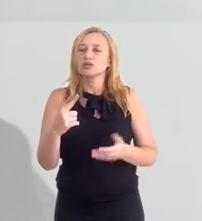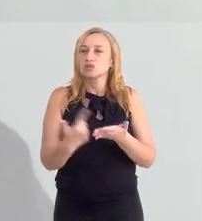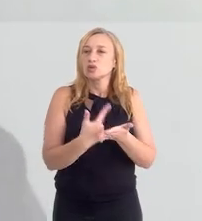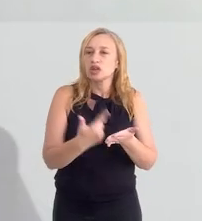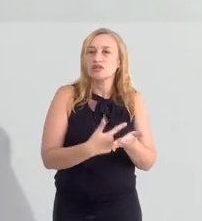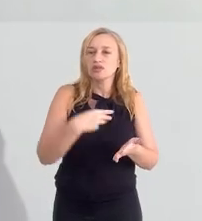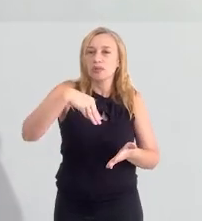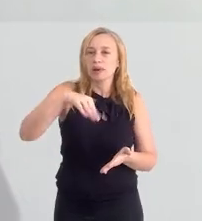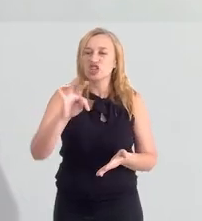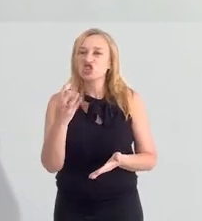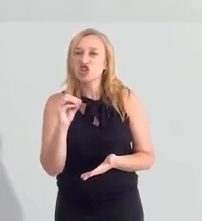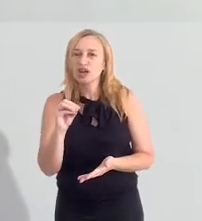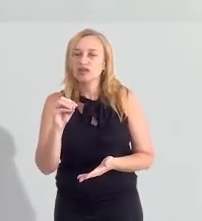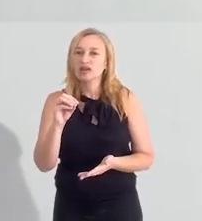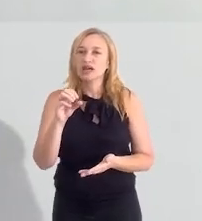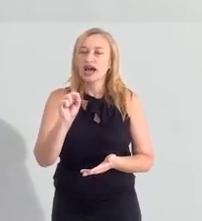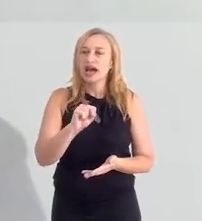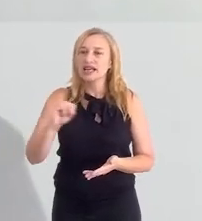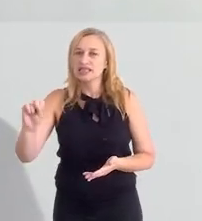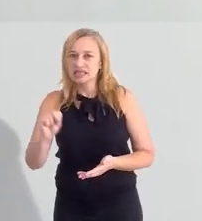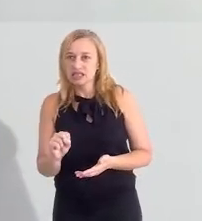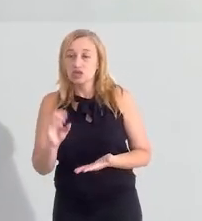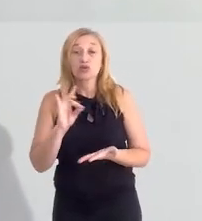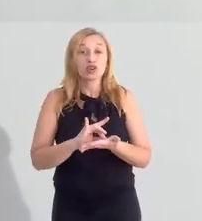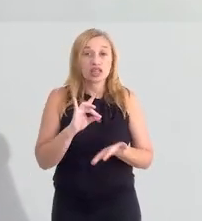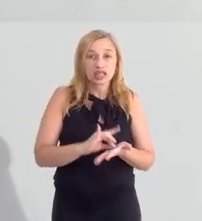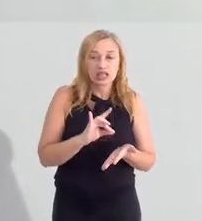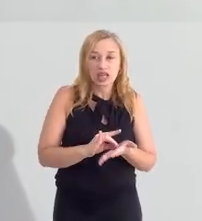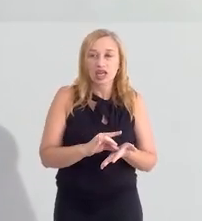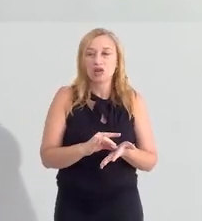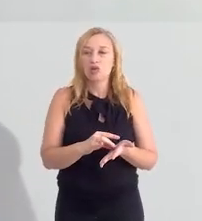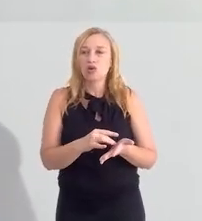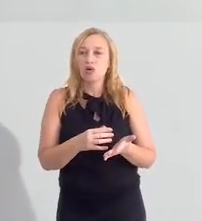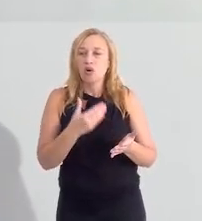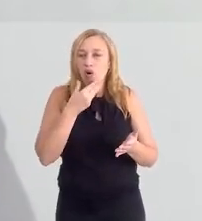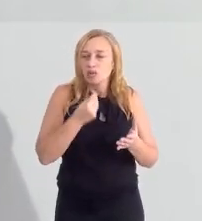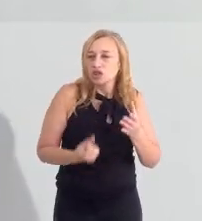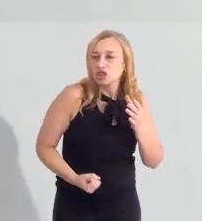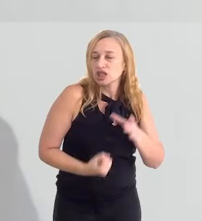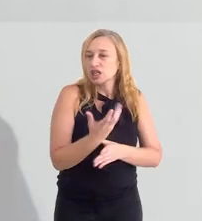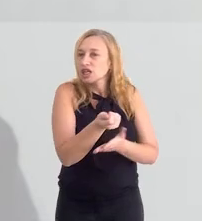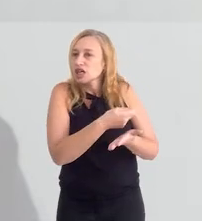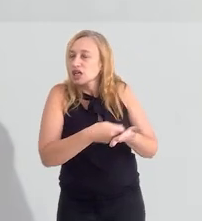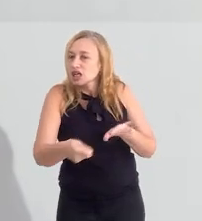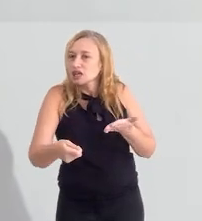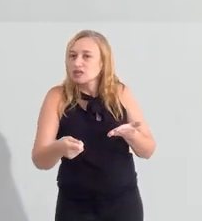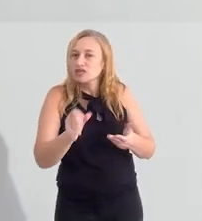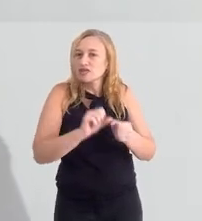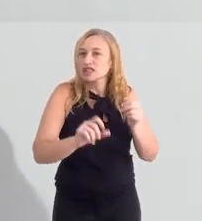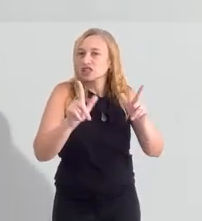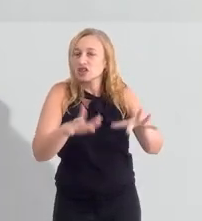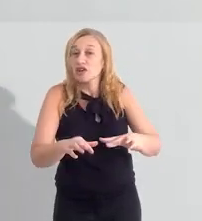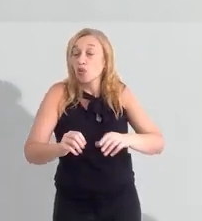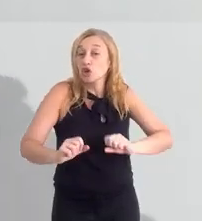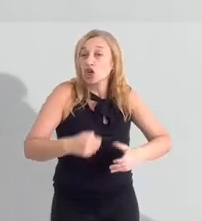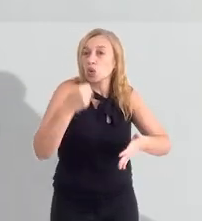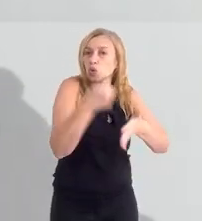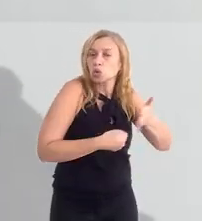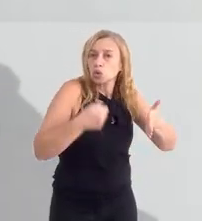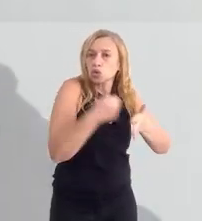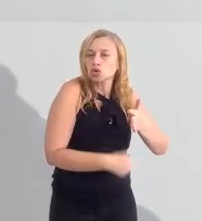Assis. O grande autor, o verdadeiro escritor, o artista que realmente faz diferença, é aquele